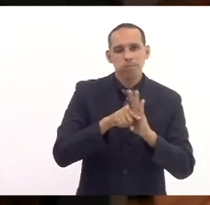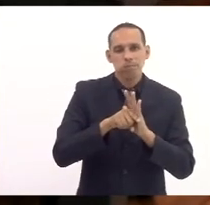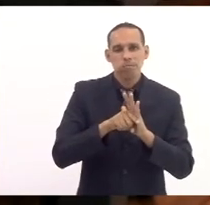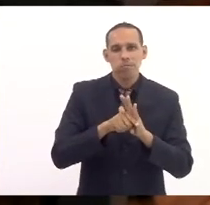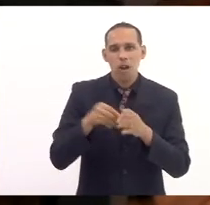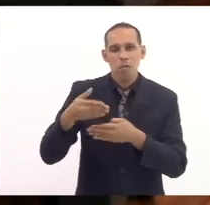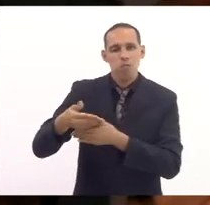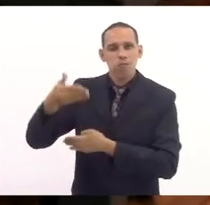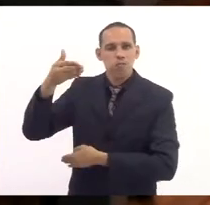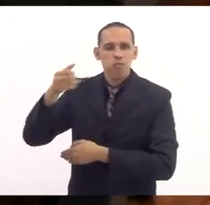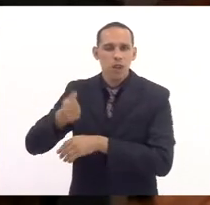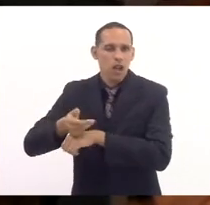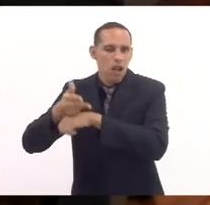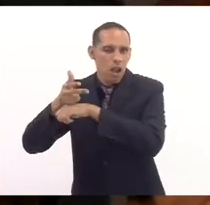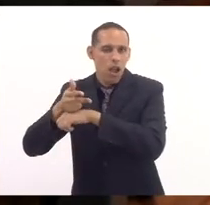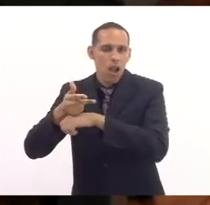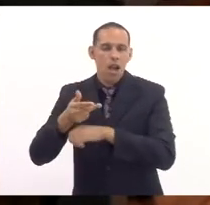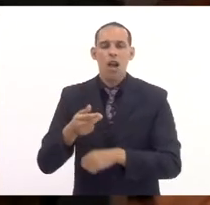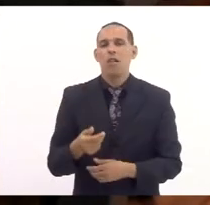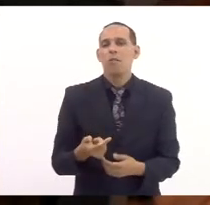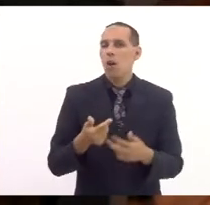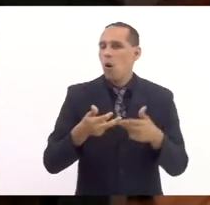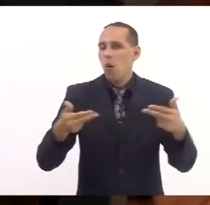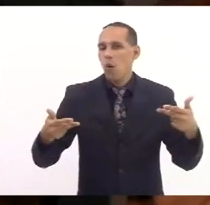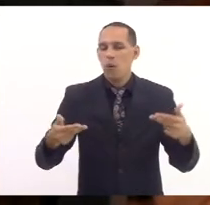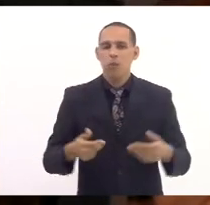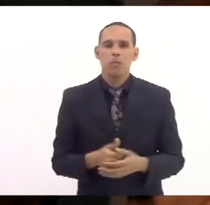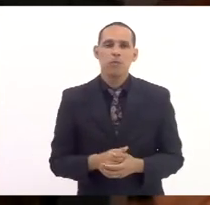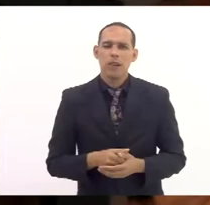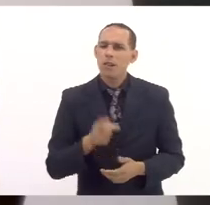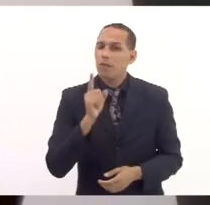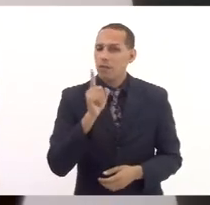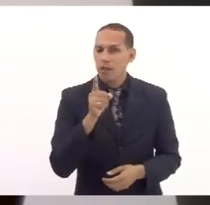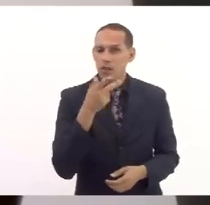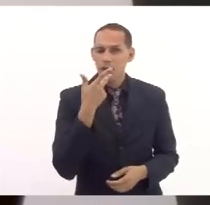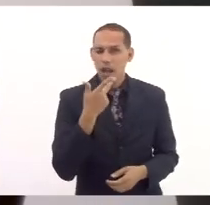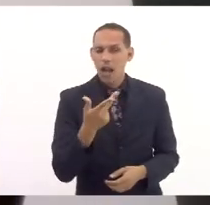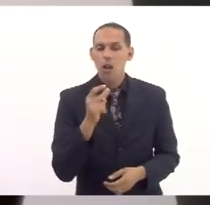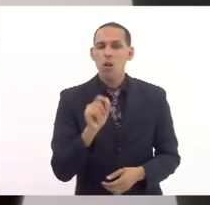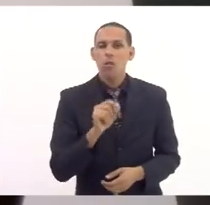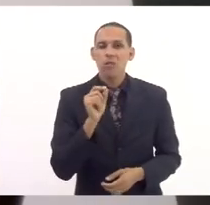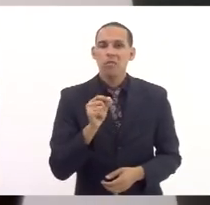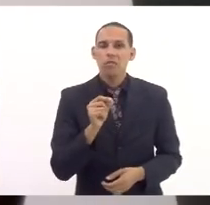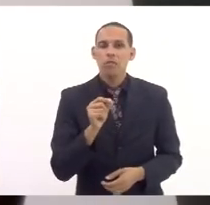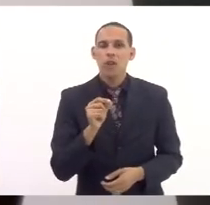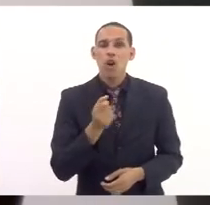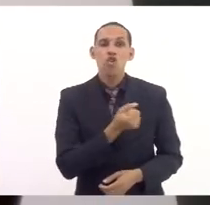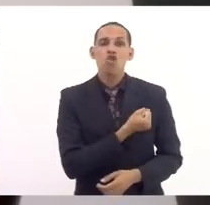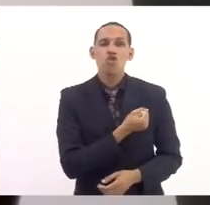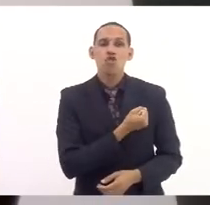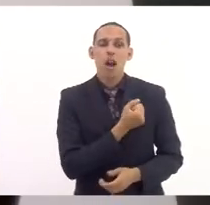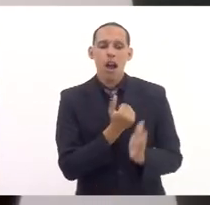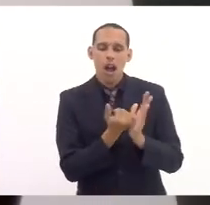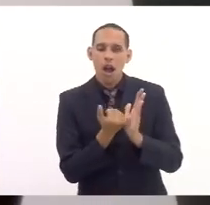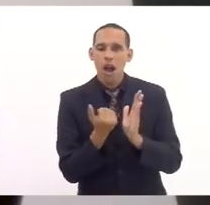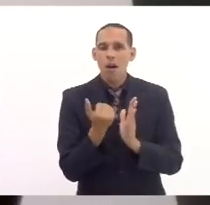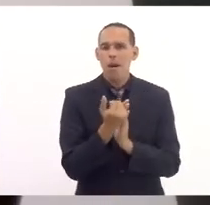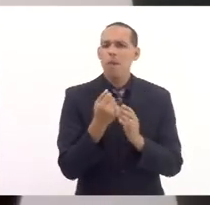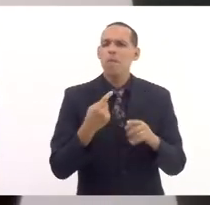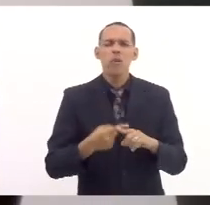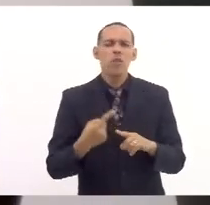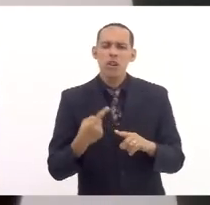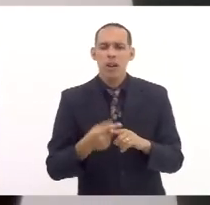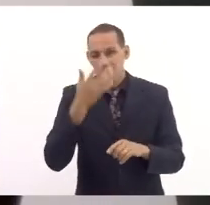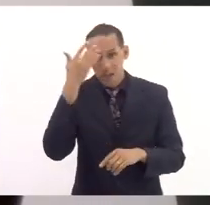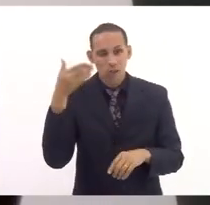outros acessórios. Mas você mesmo, o Antônio, você está colocando aqui que aumentou o número de passageiros. Aumentou hoje pela manhã. Por que aumenta?